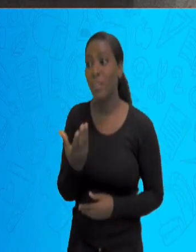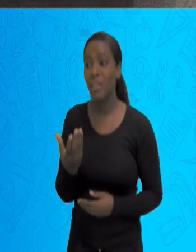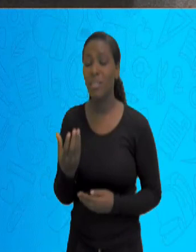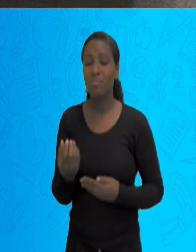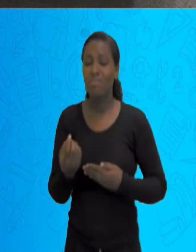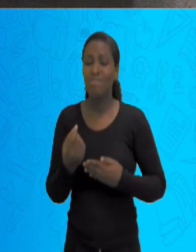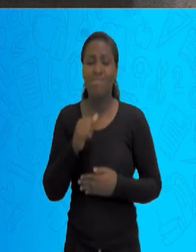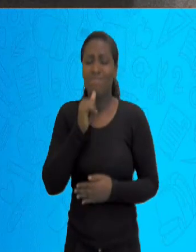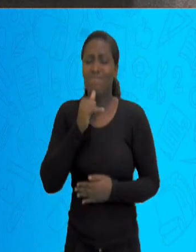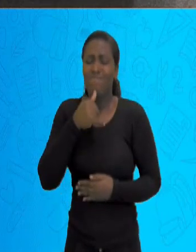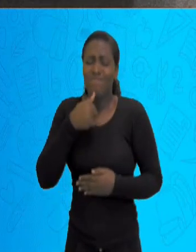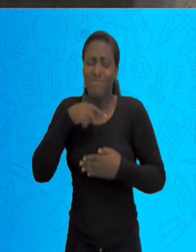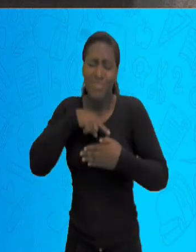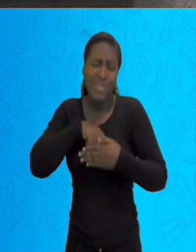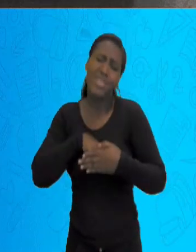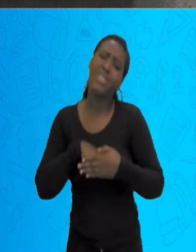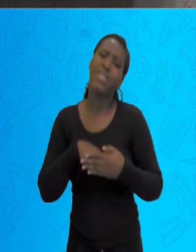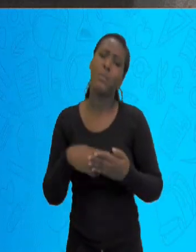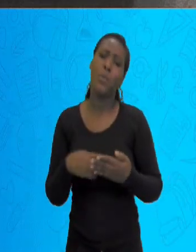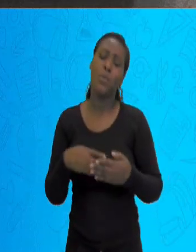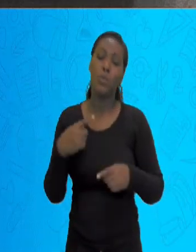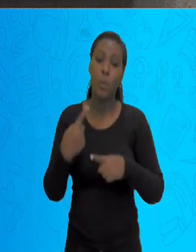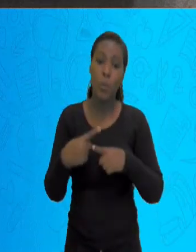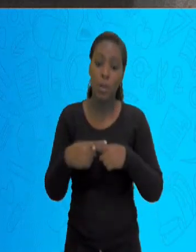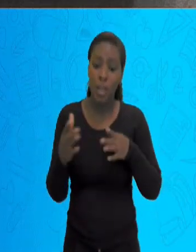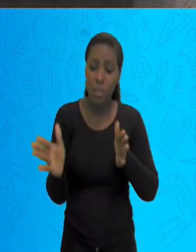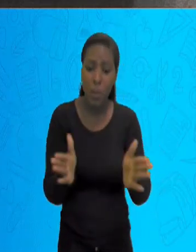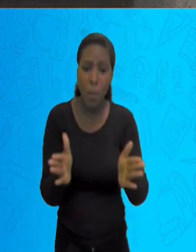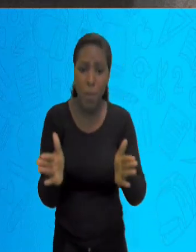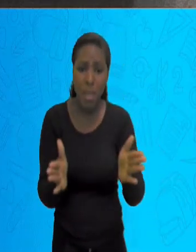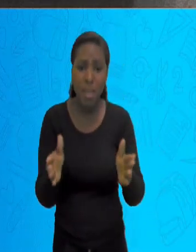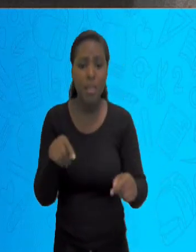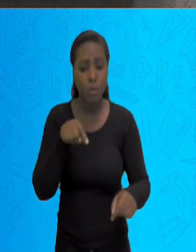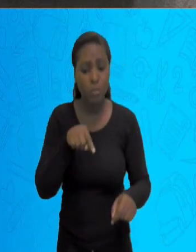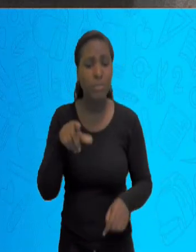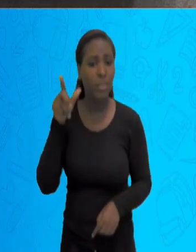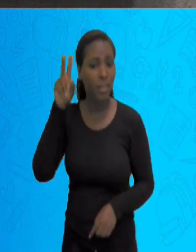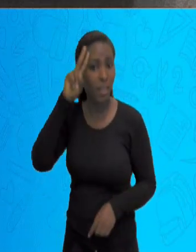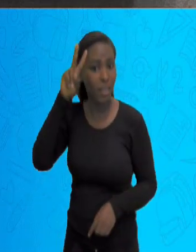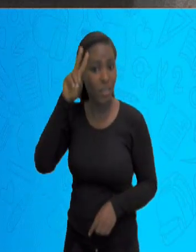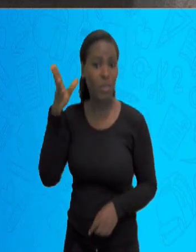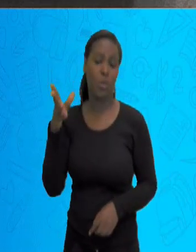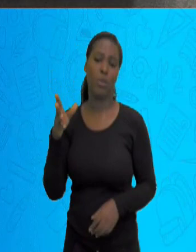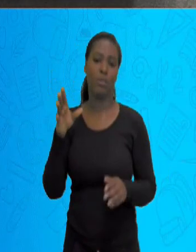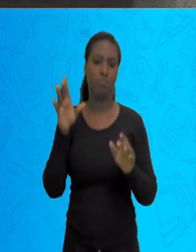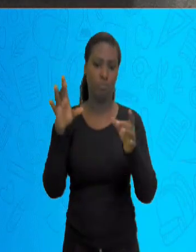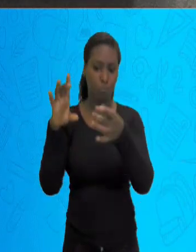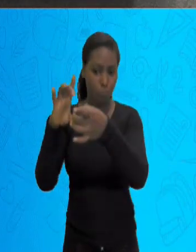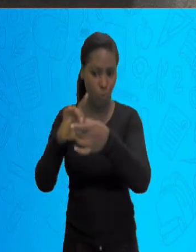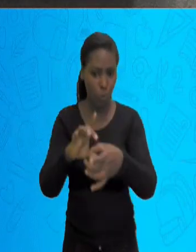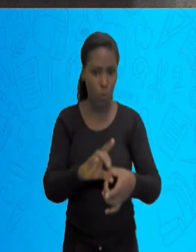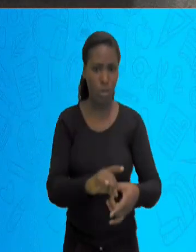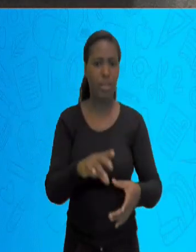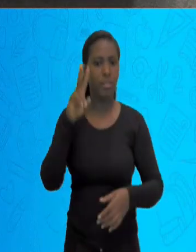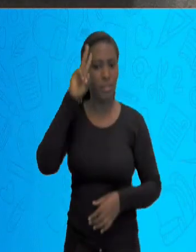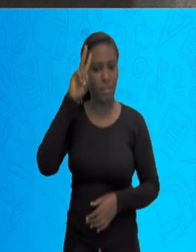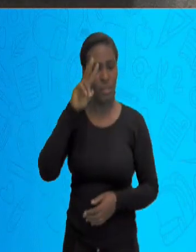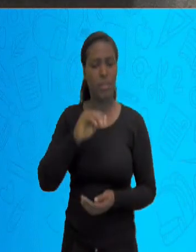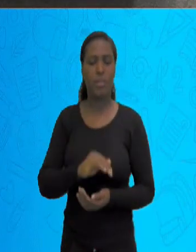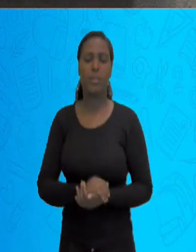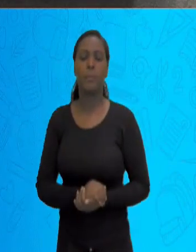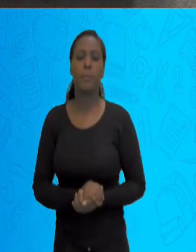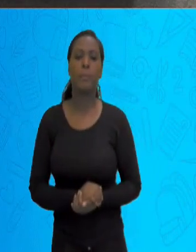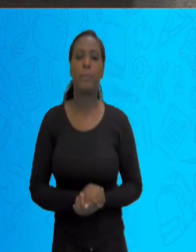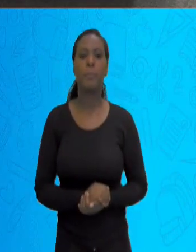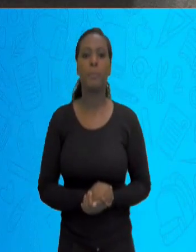foi decorrente daquele momento histórico, daquele contexto. Então, nós podemos perceber